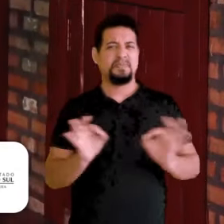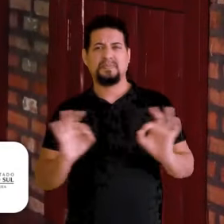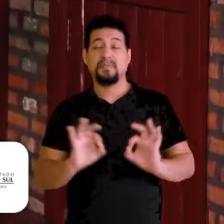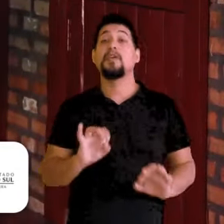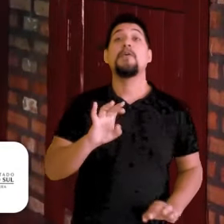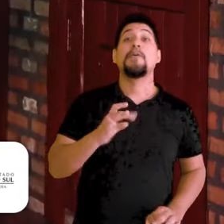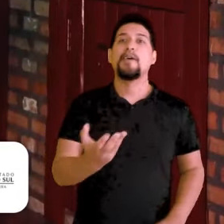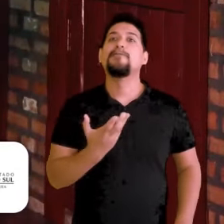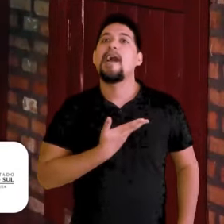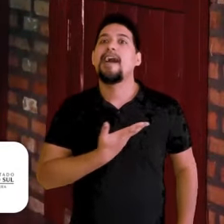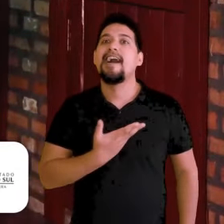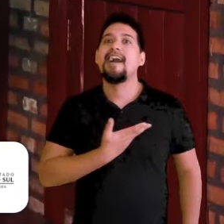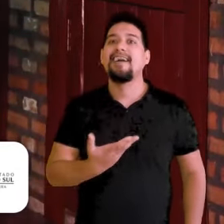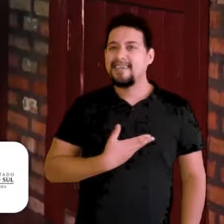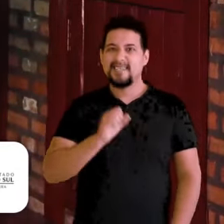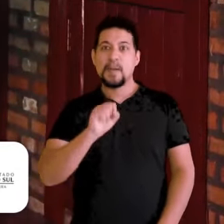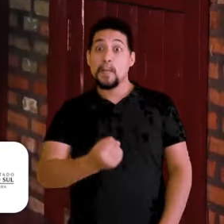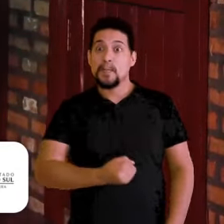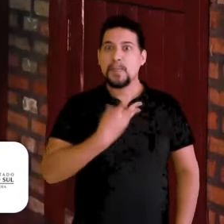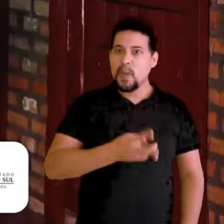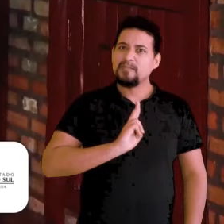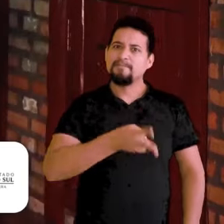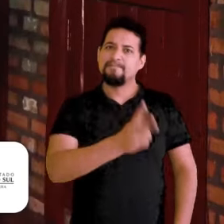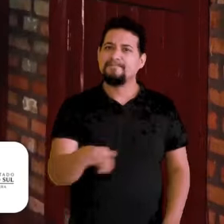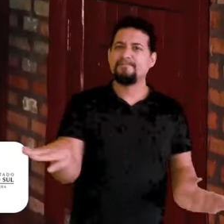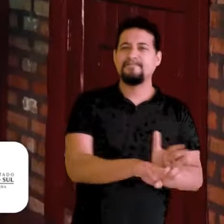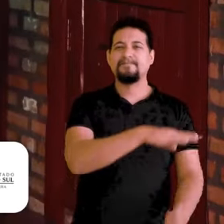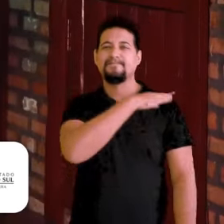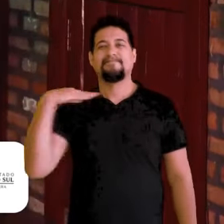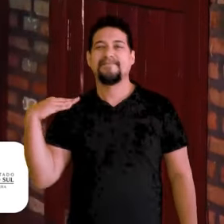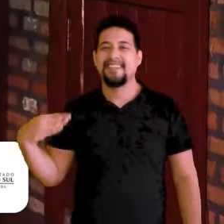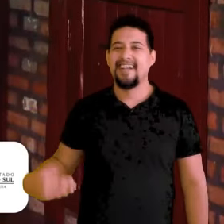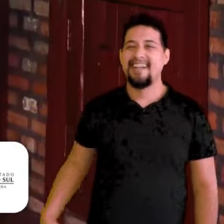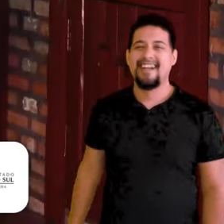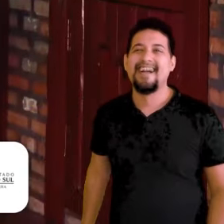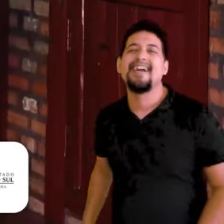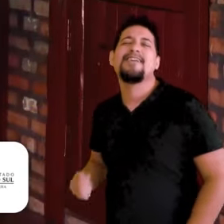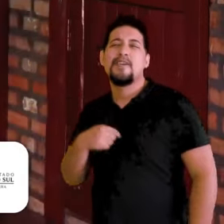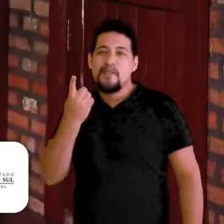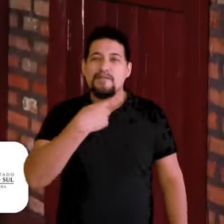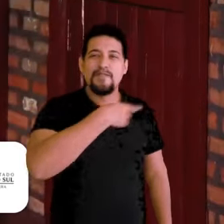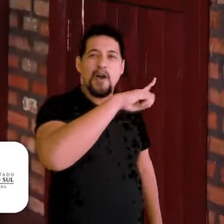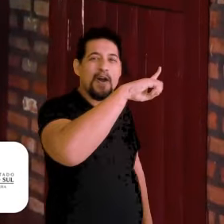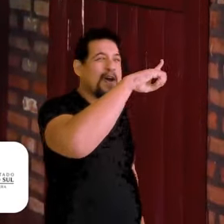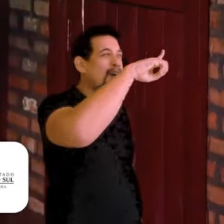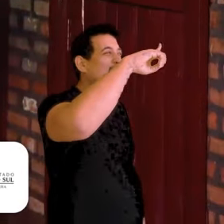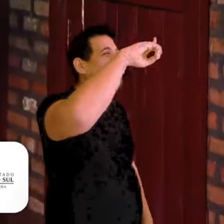Só quero mais um amigo pros meus arreios até morrer. E lá me